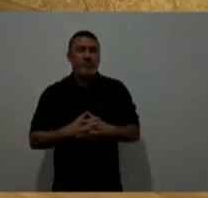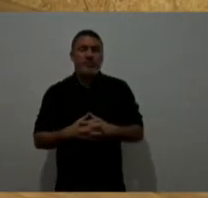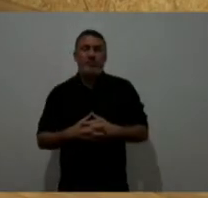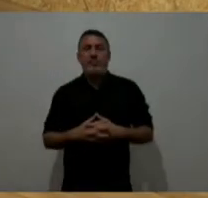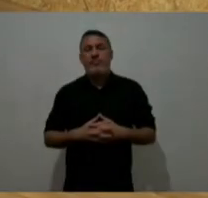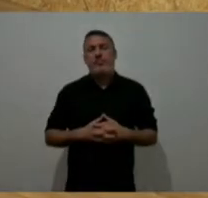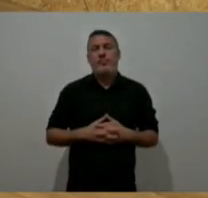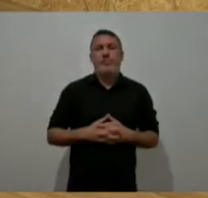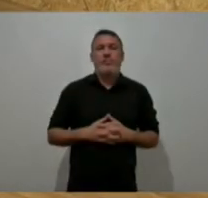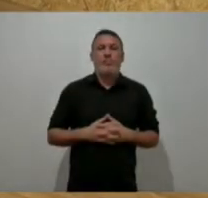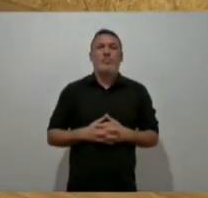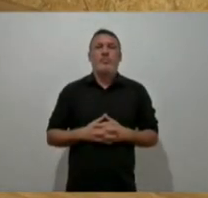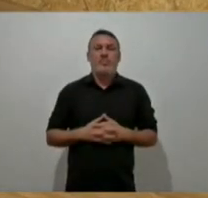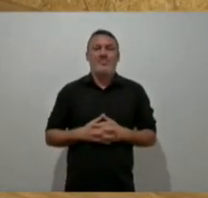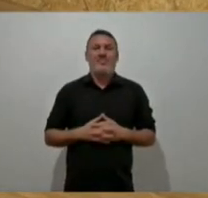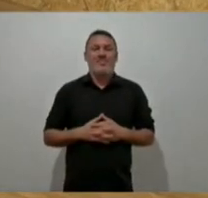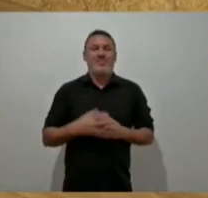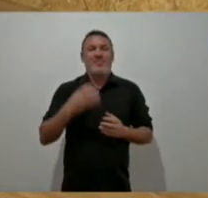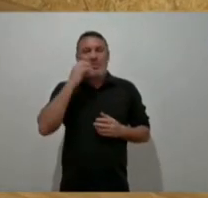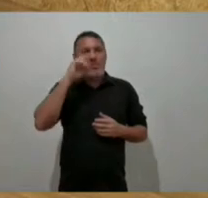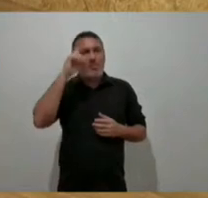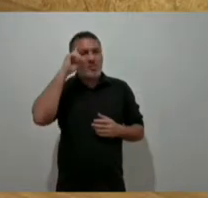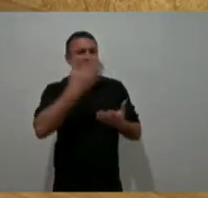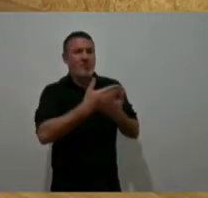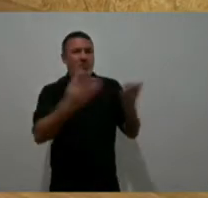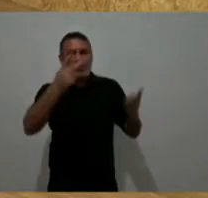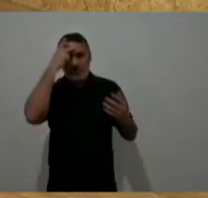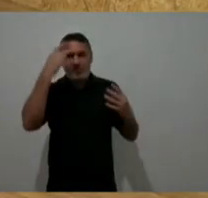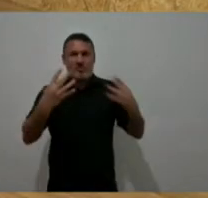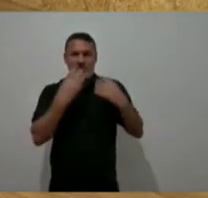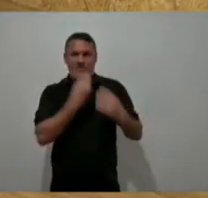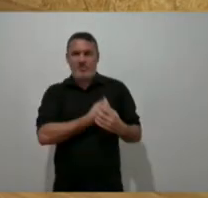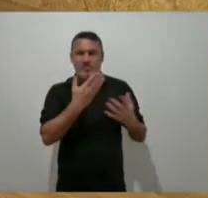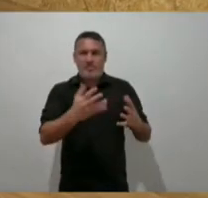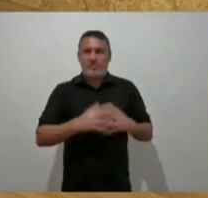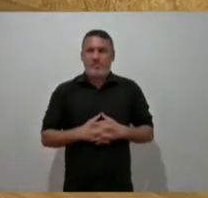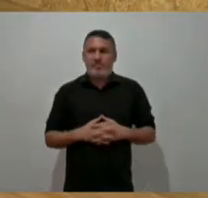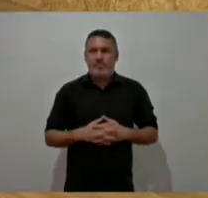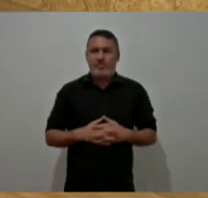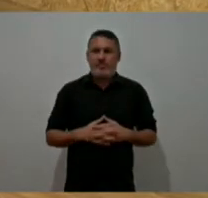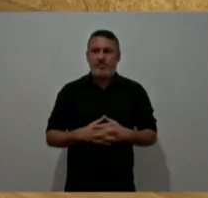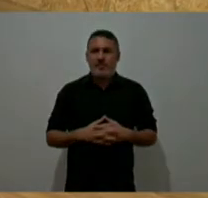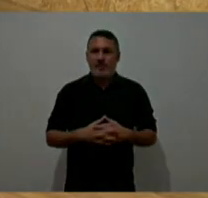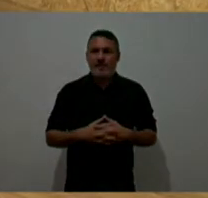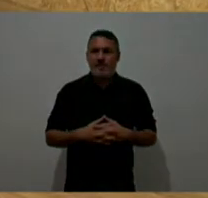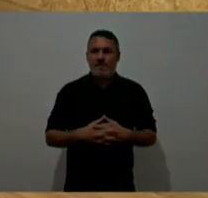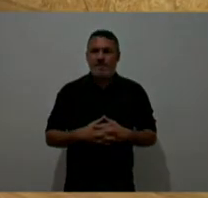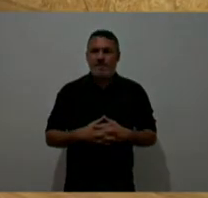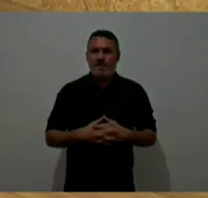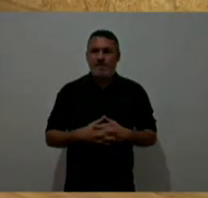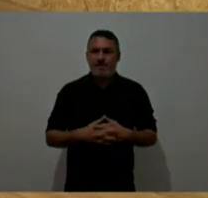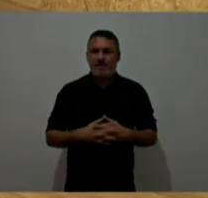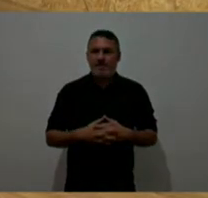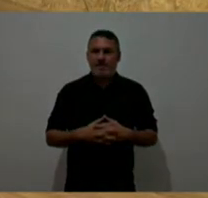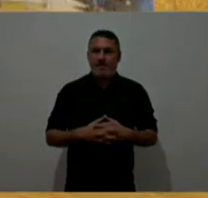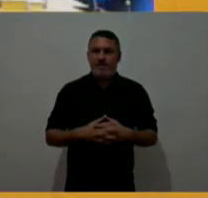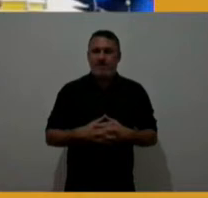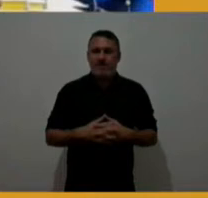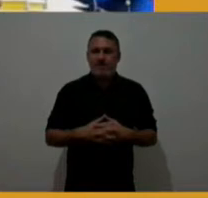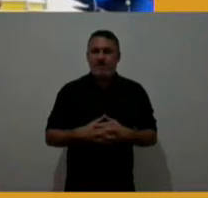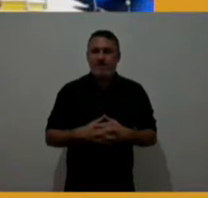Bom dia, Ricardo, e bom dia a todos os participantes. Bem, eu acho que a grande tendência